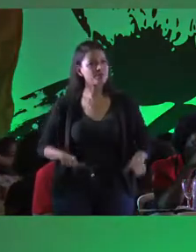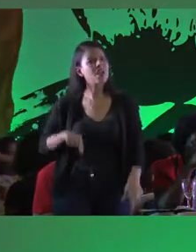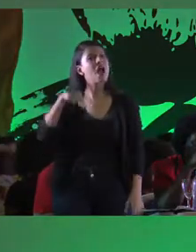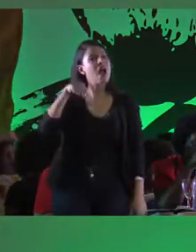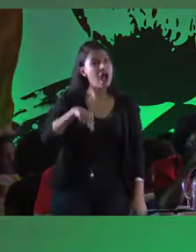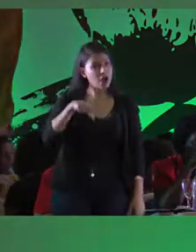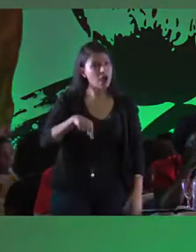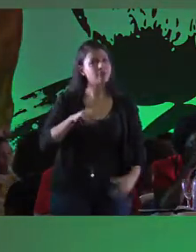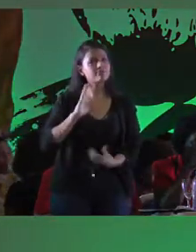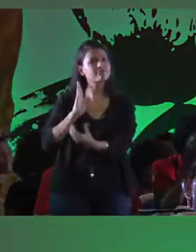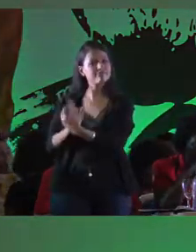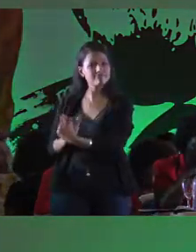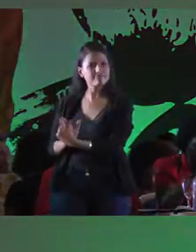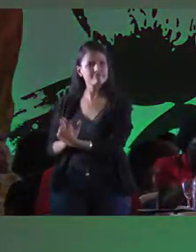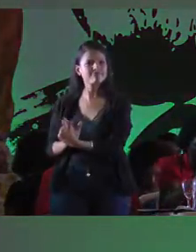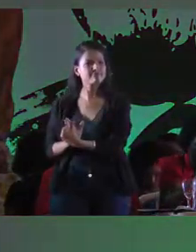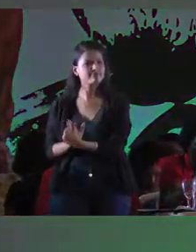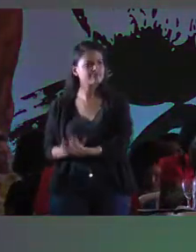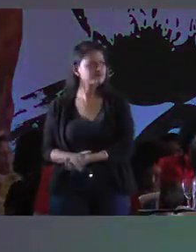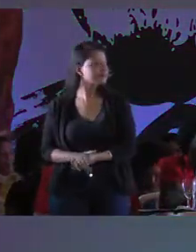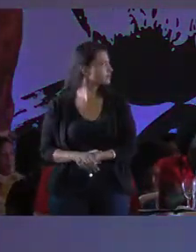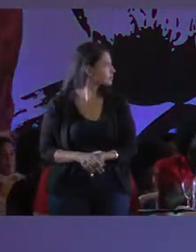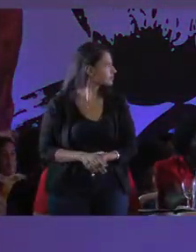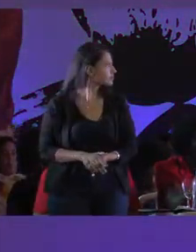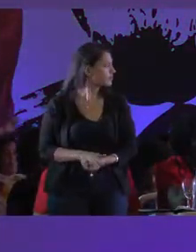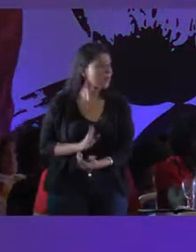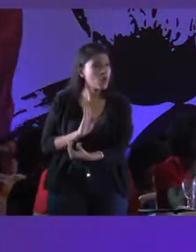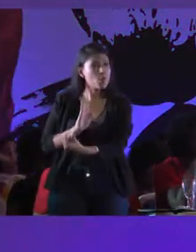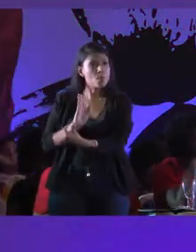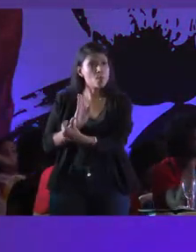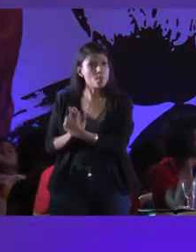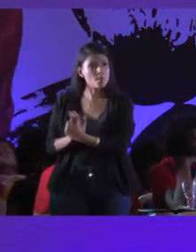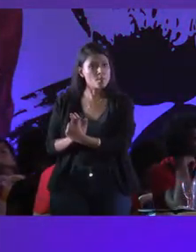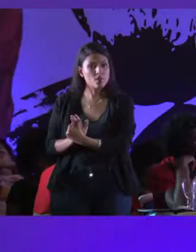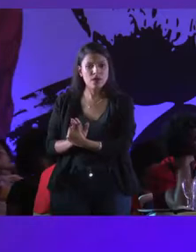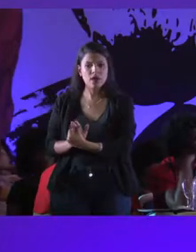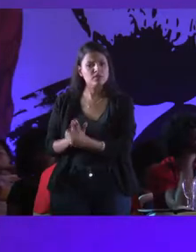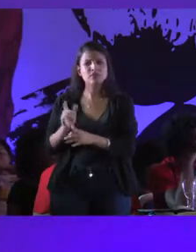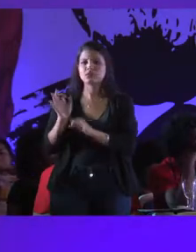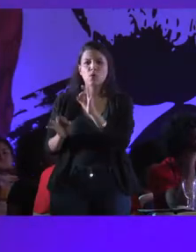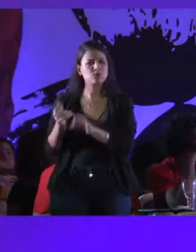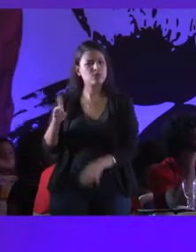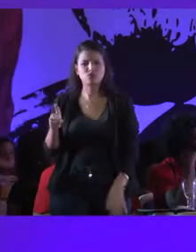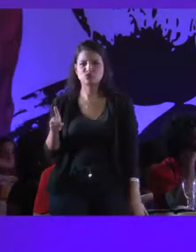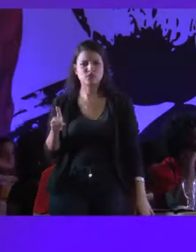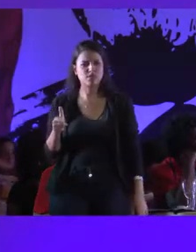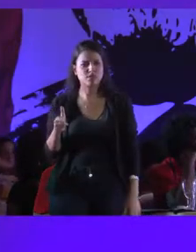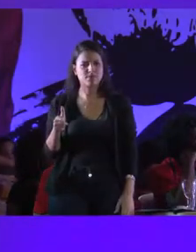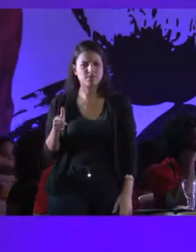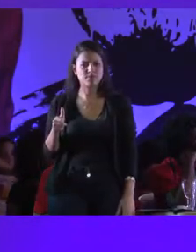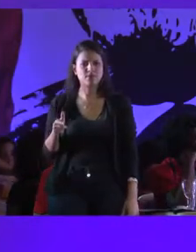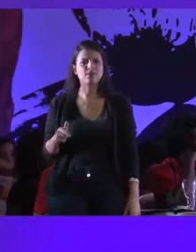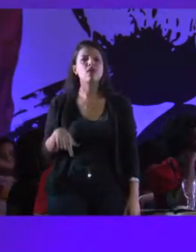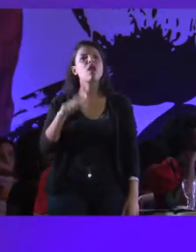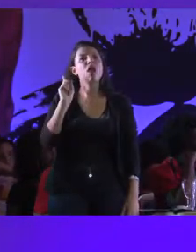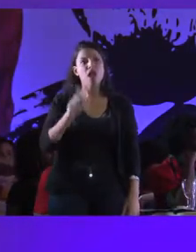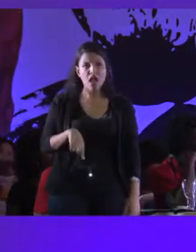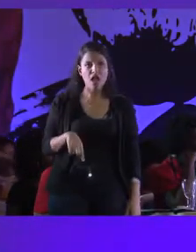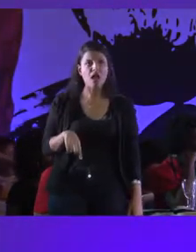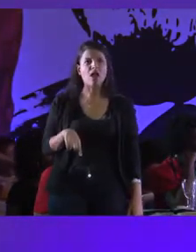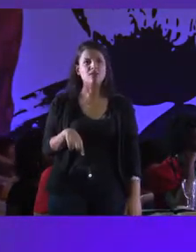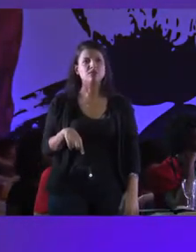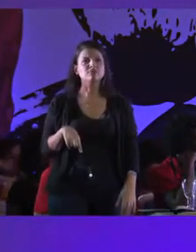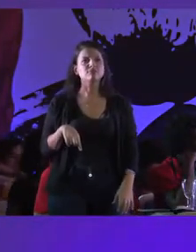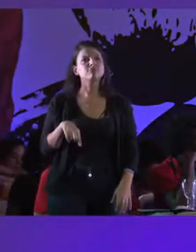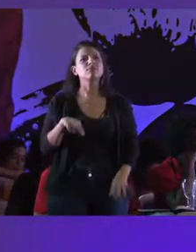que o condenou é um processo injusto, eminentemente político, e